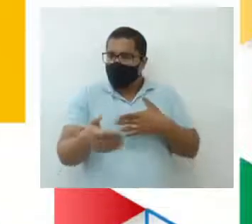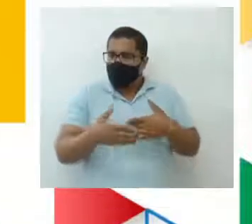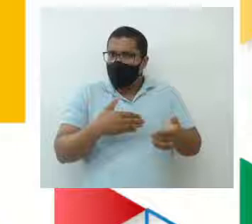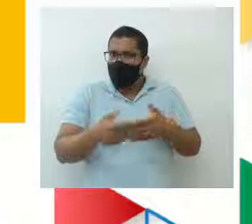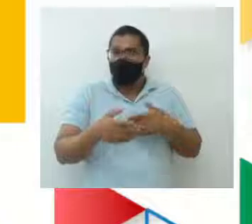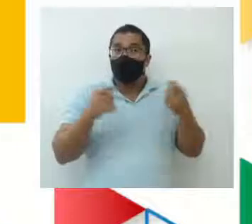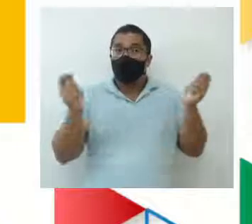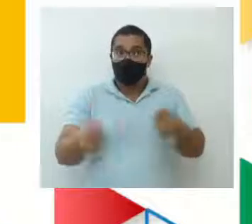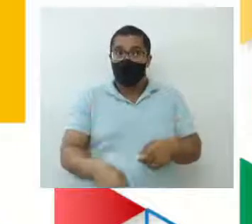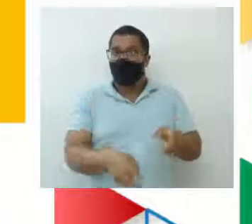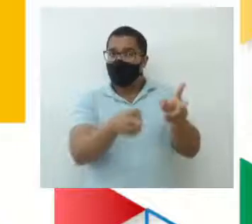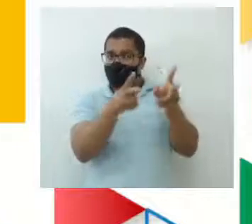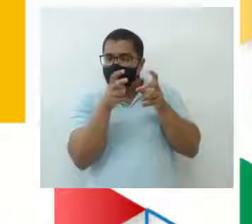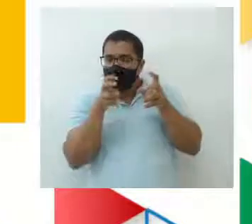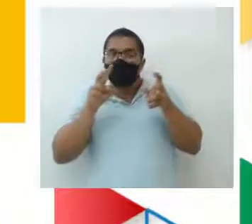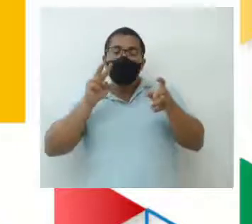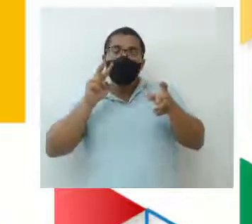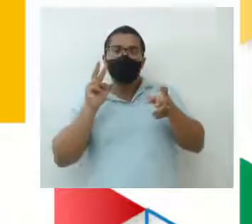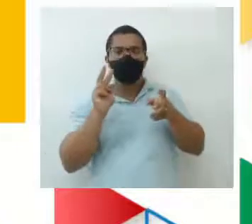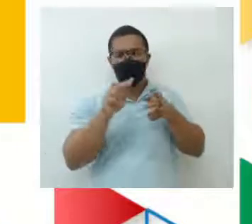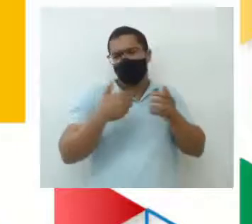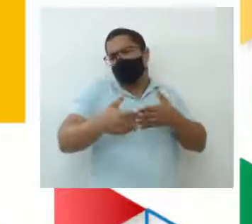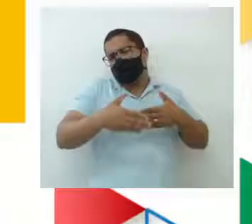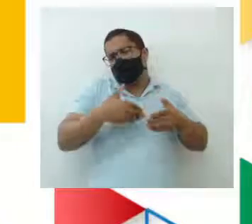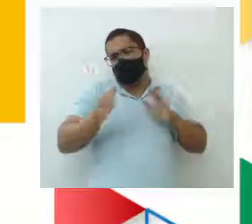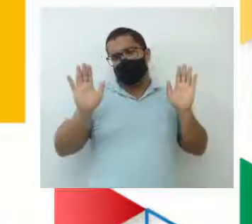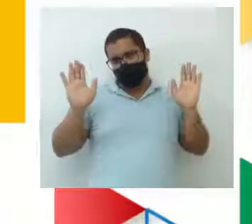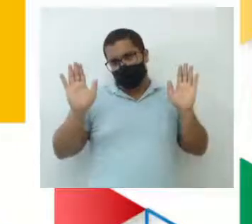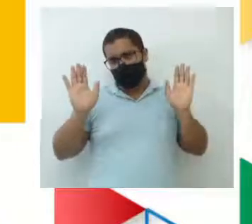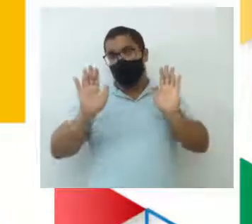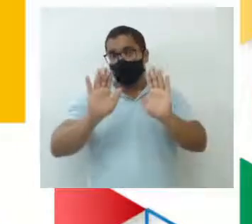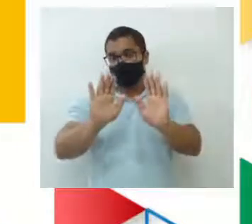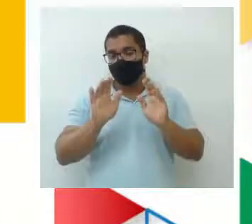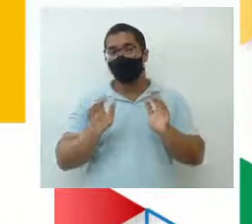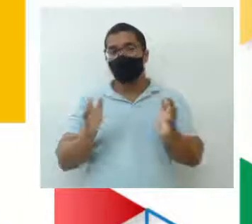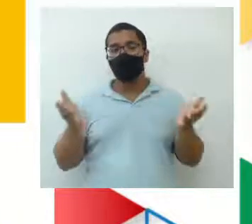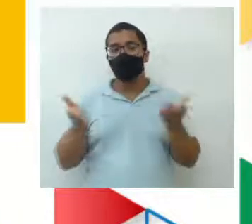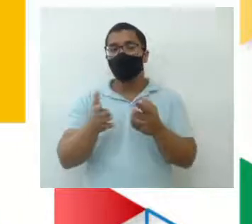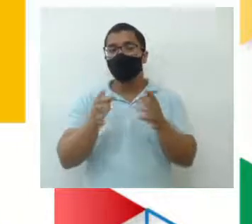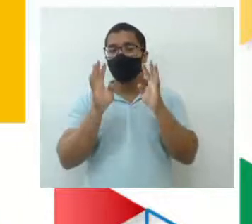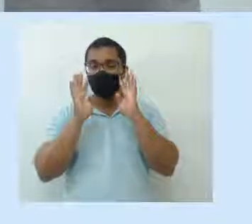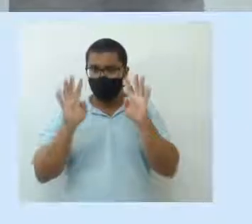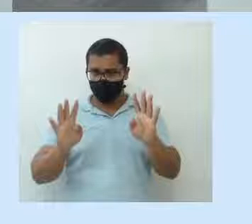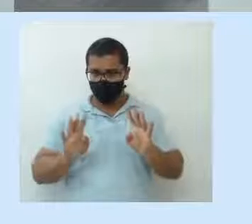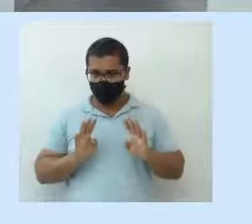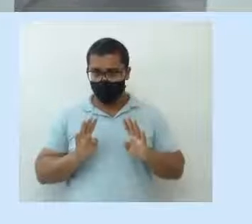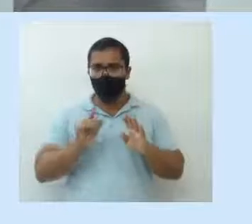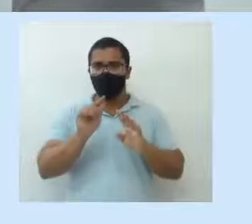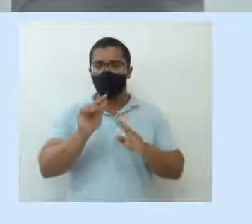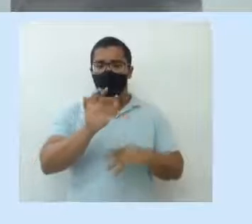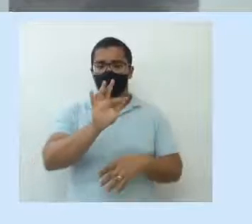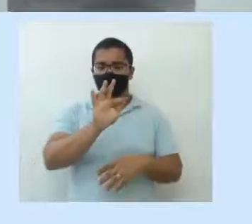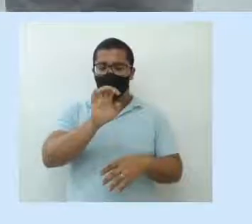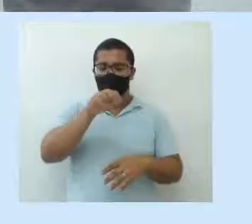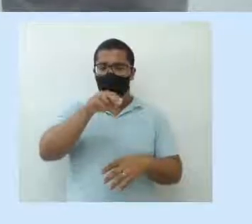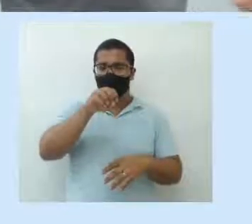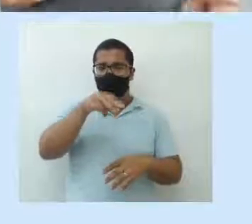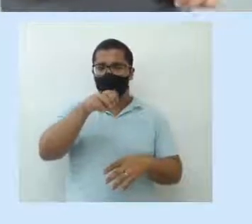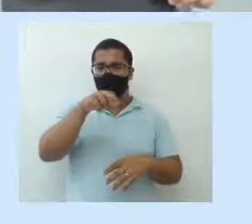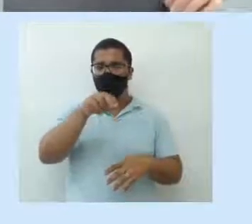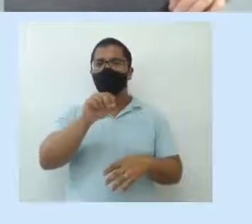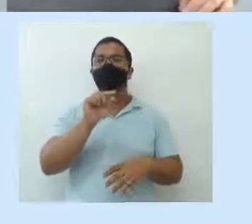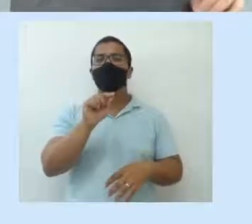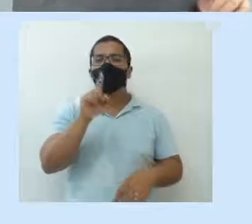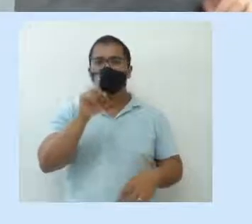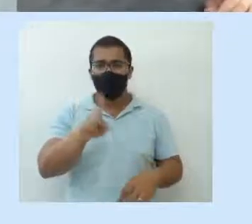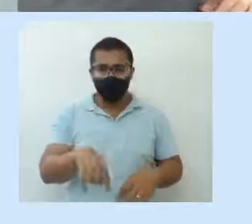ser observável de algum modo. Então, olhando agora, vamos lá, voltando para mim, nós temos fenômeno, portanto, seria